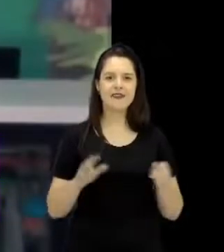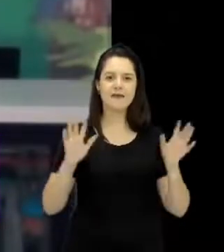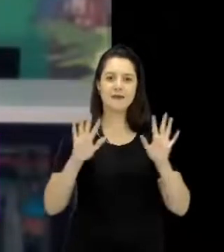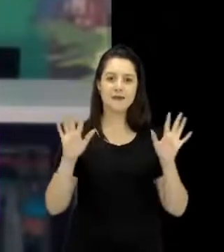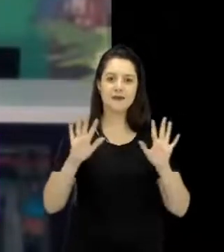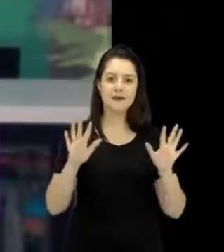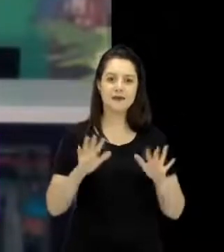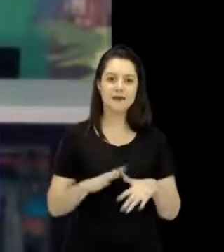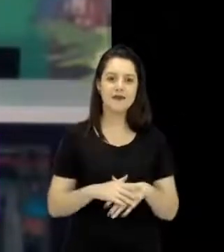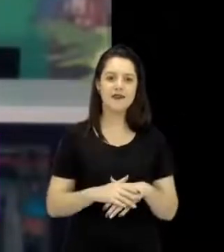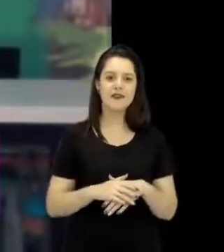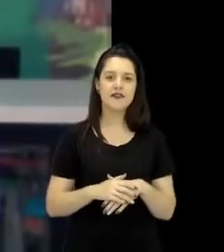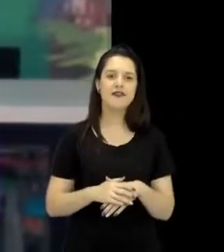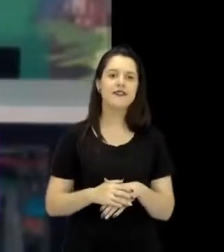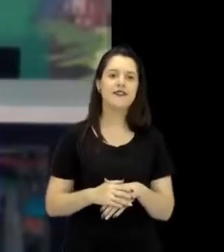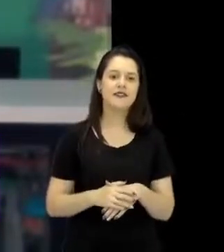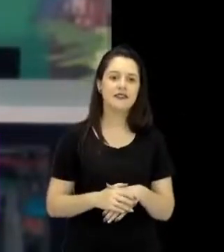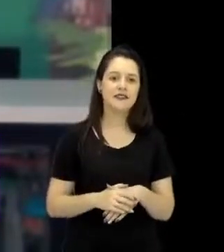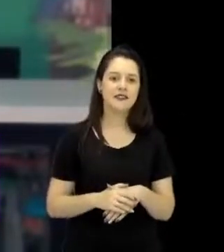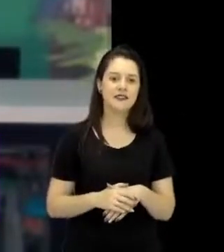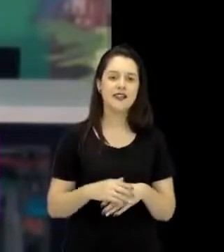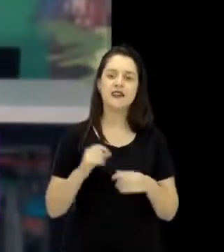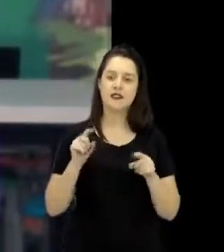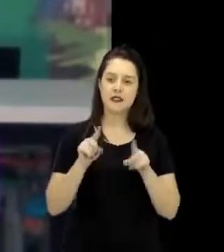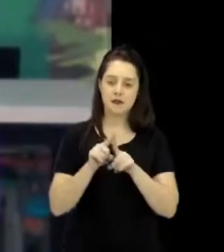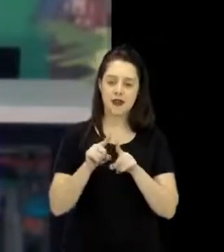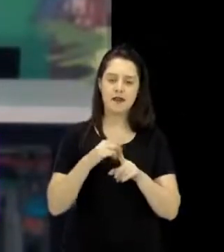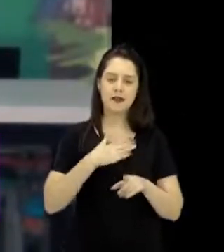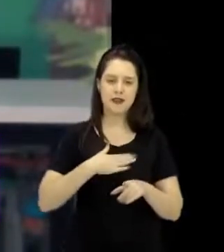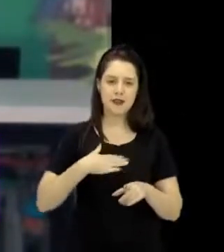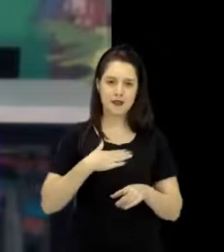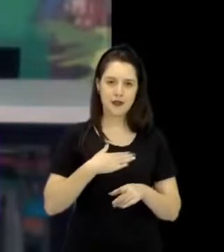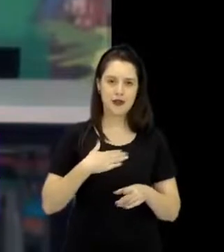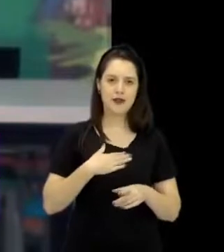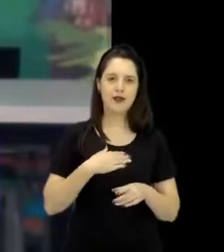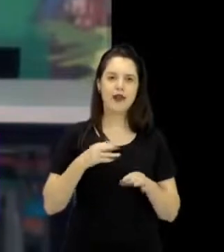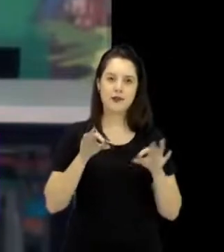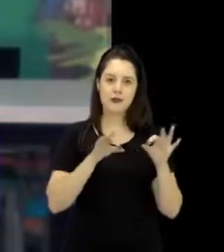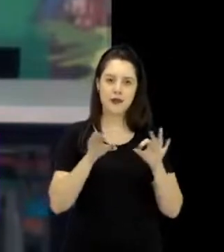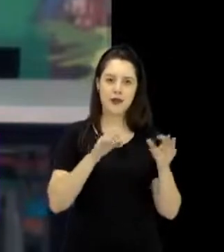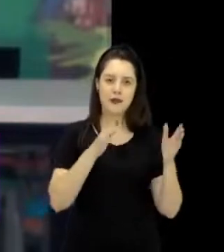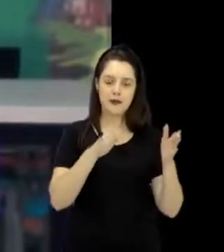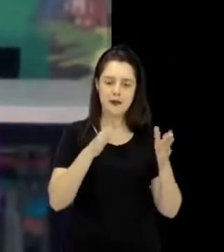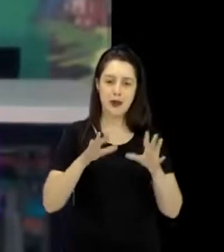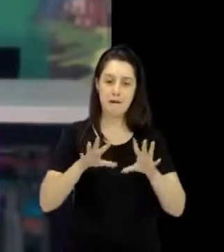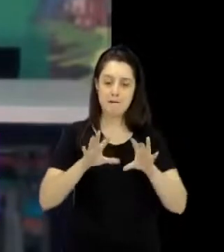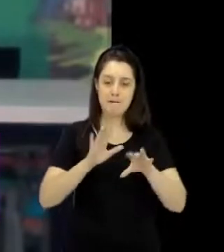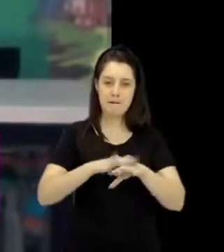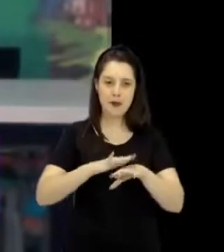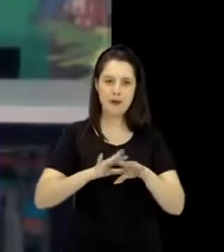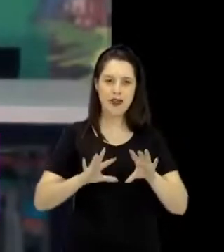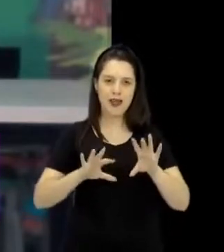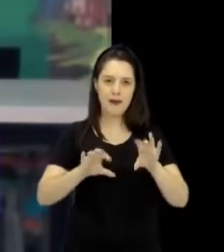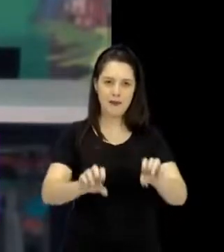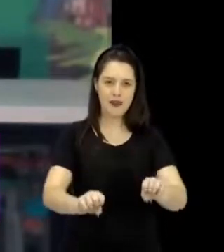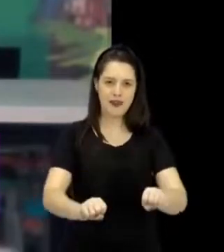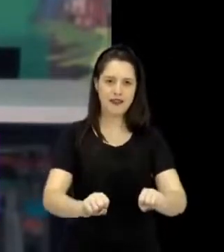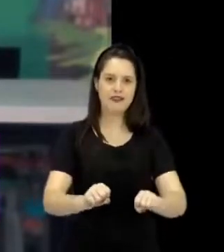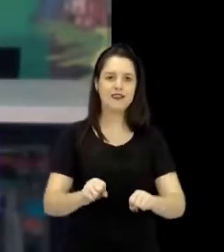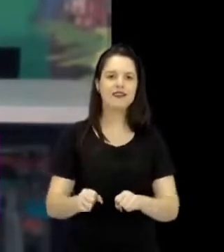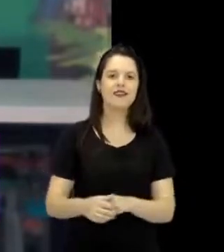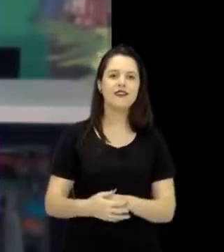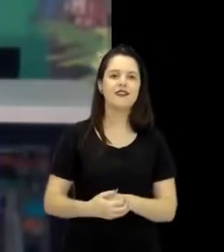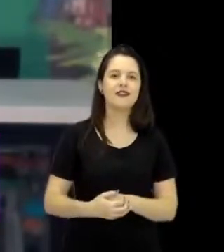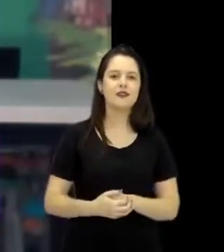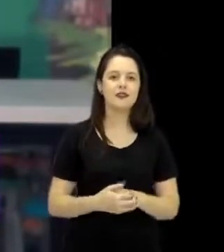Pessoal, que legal, espero que vocês tenham gostado também do nosso programa, do nosso Mão na Massa. Foi muito legal, muito interessante a